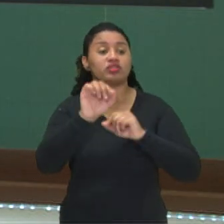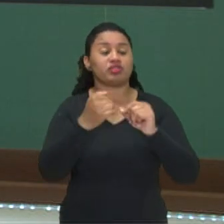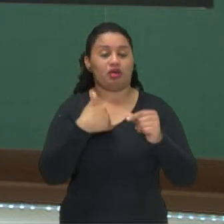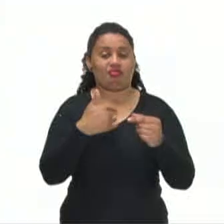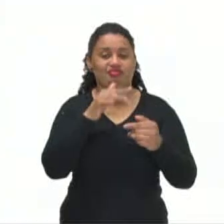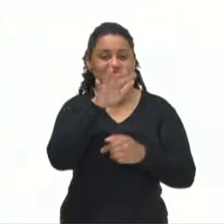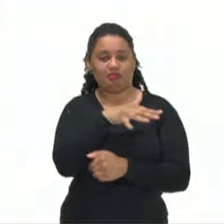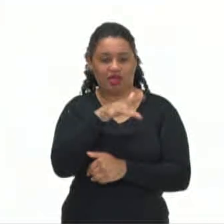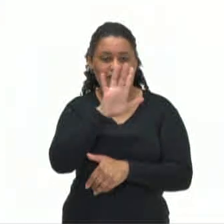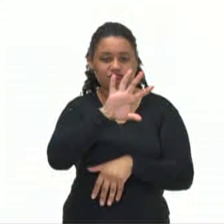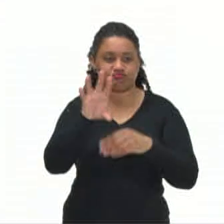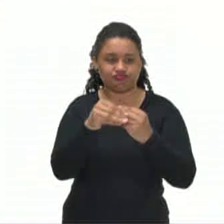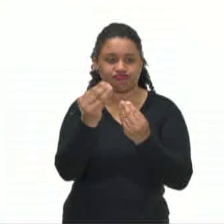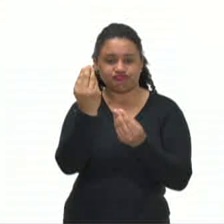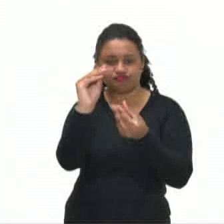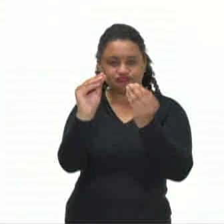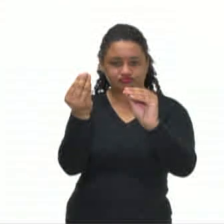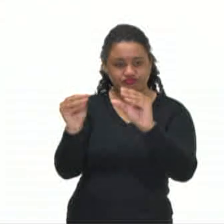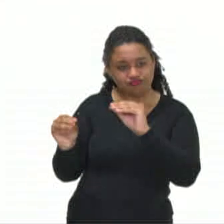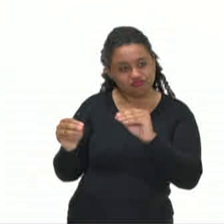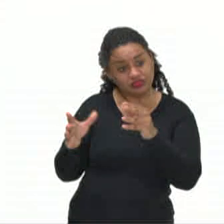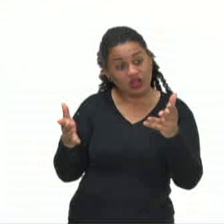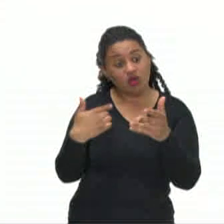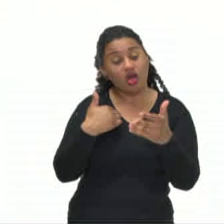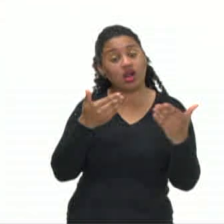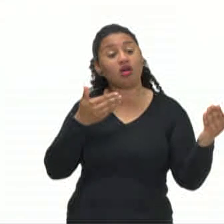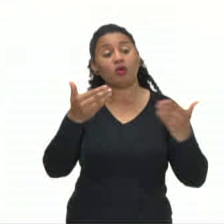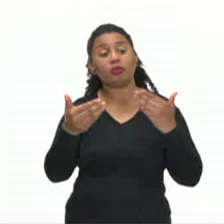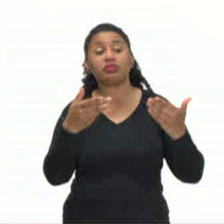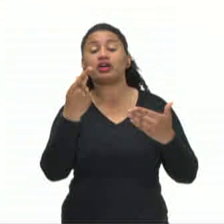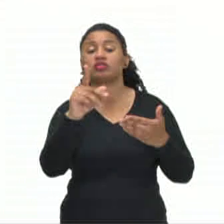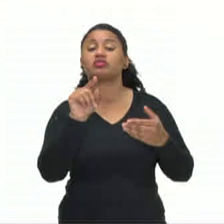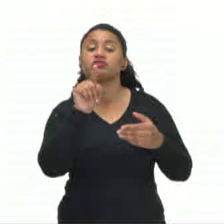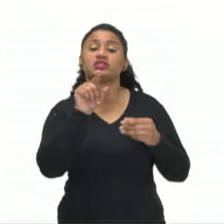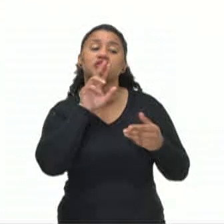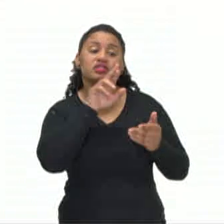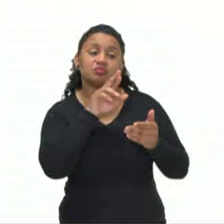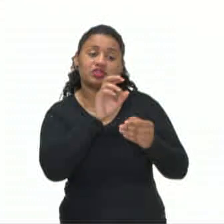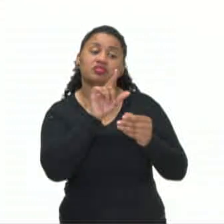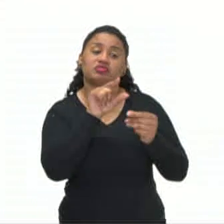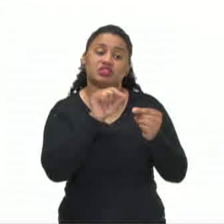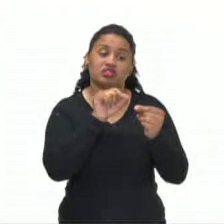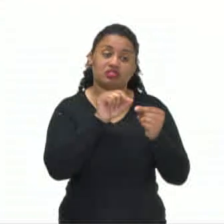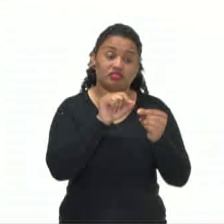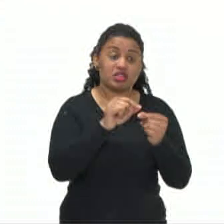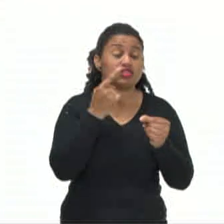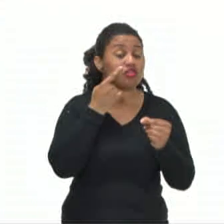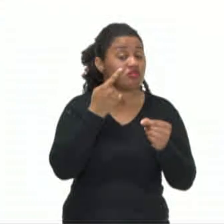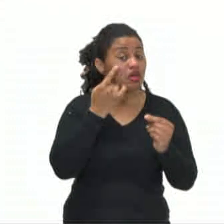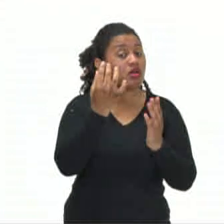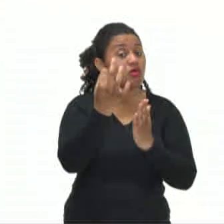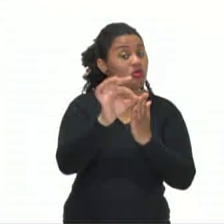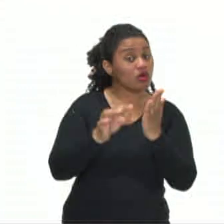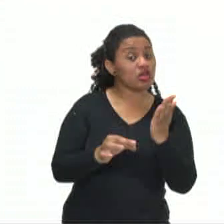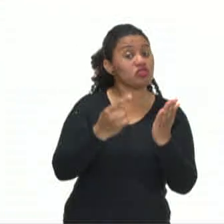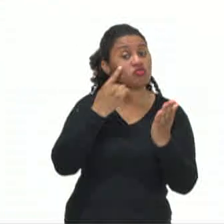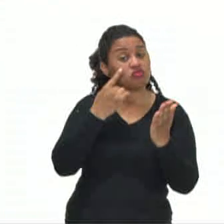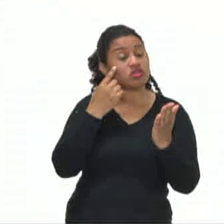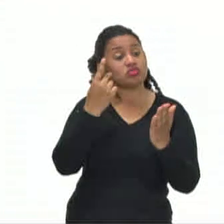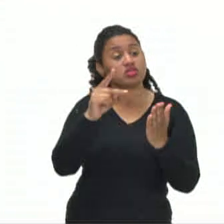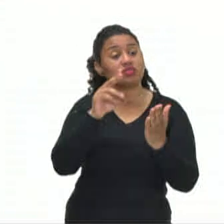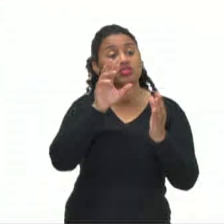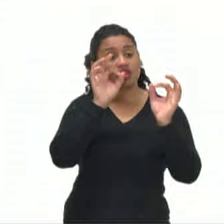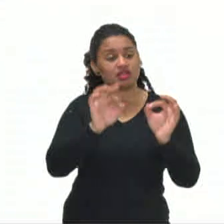tem 6 faces, 8 vértices e 12 arestas, a face é quadrada e a gente verificou ali a relação de